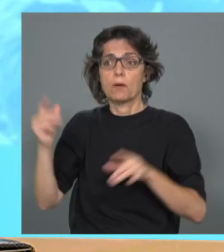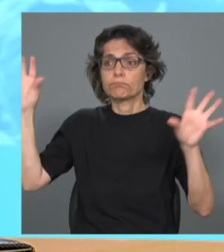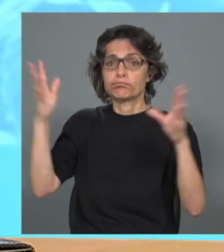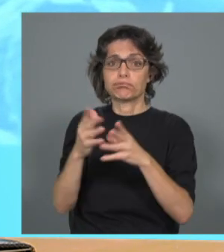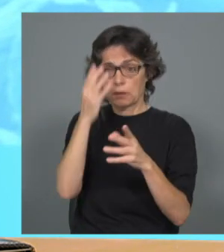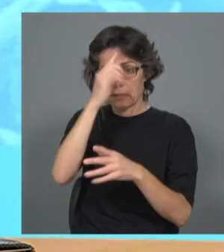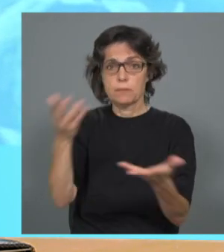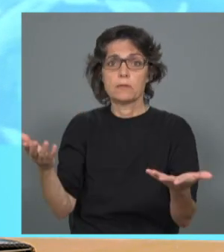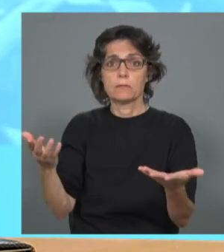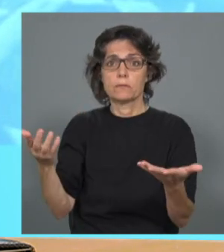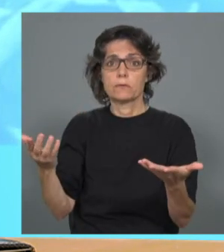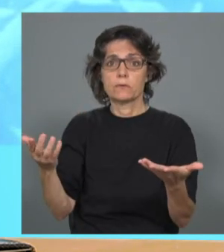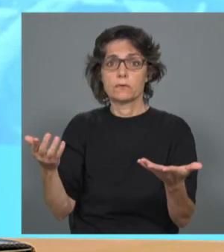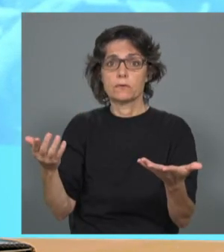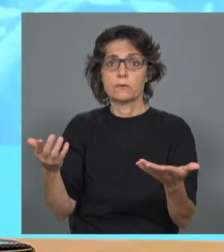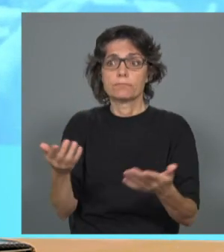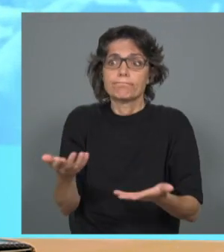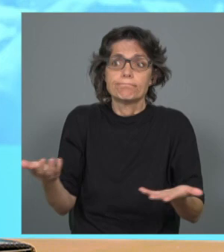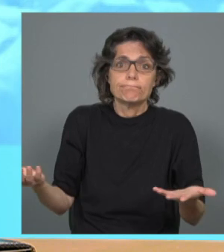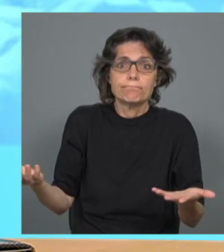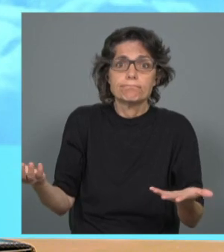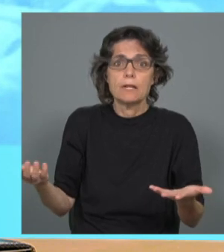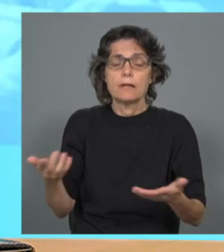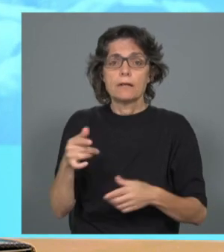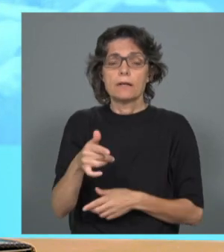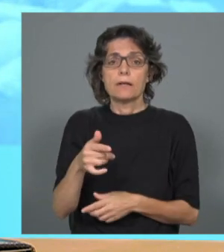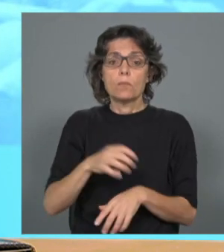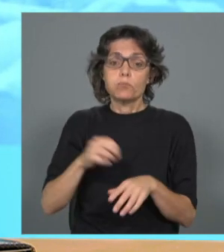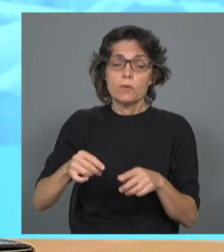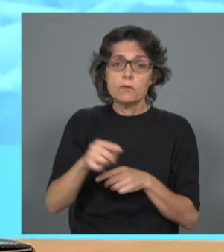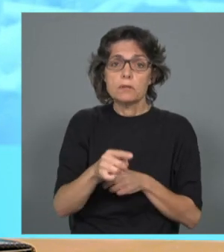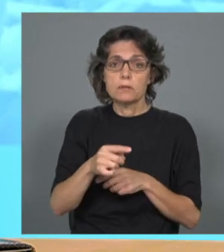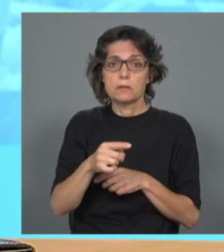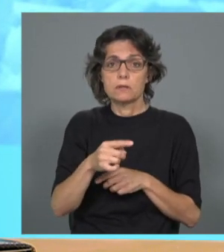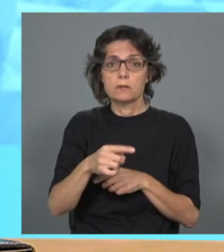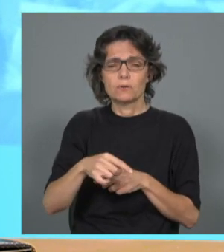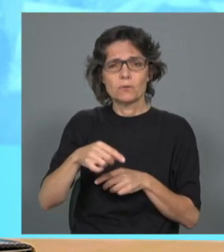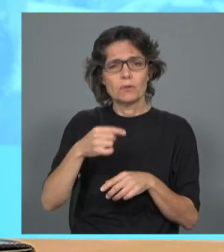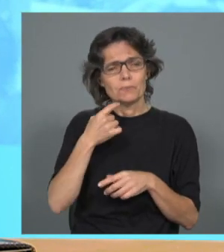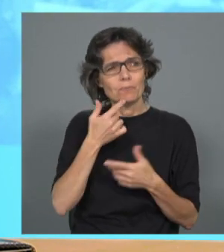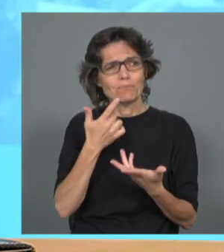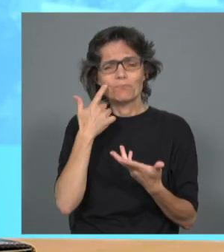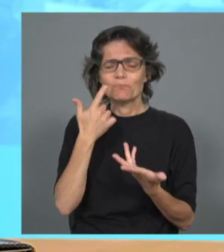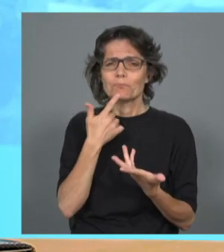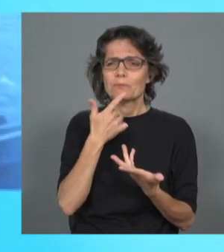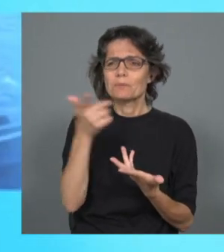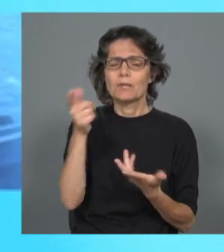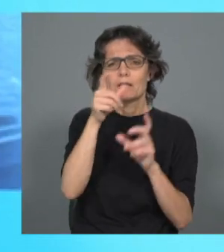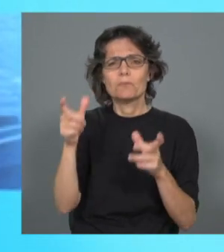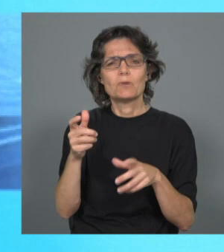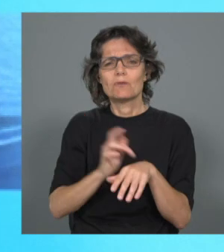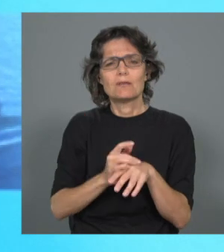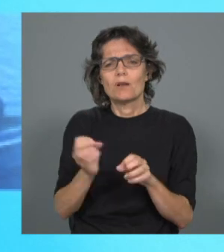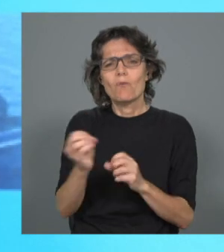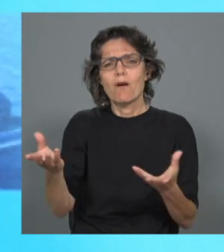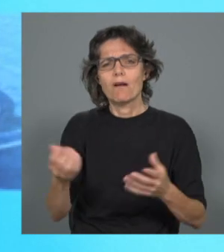de existir. Não é? E isso muitas pessoas não têm consciência disso. Que contributo deu o Papa